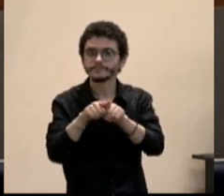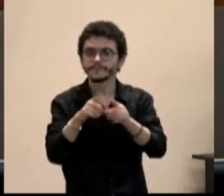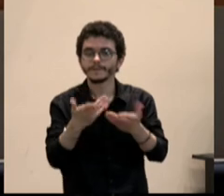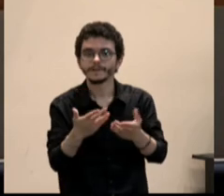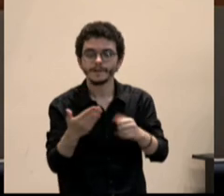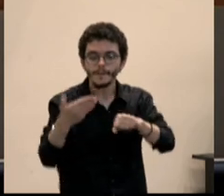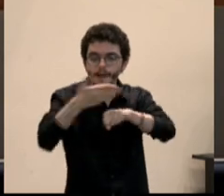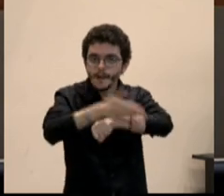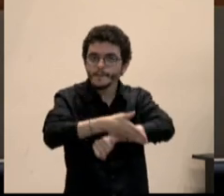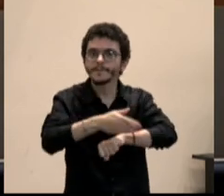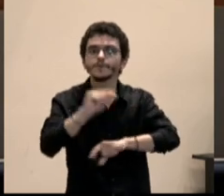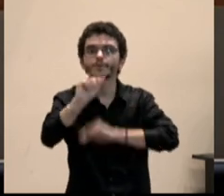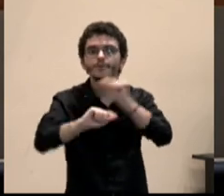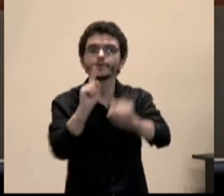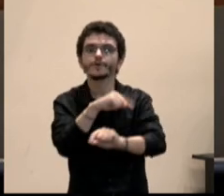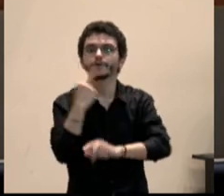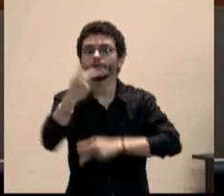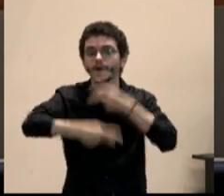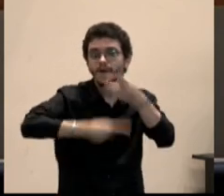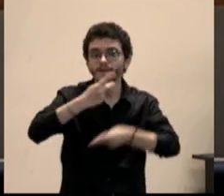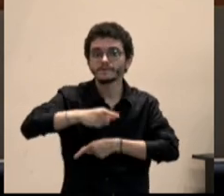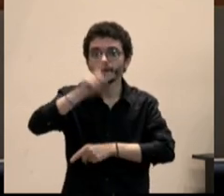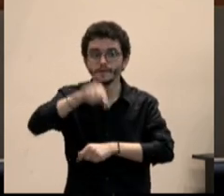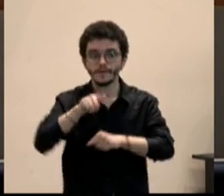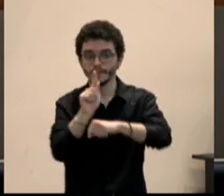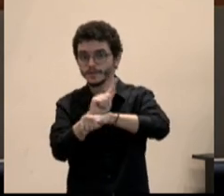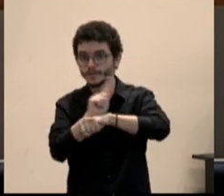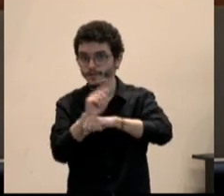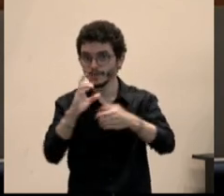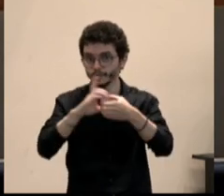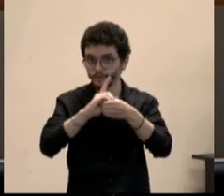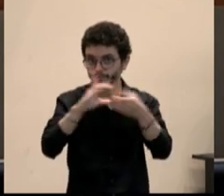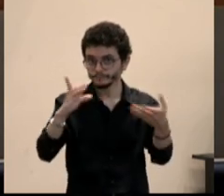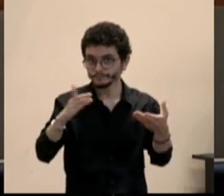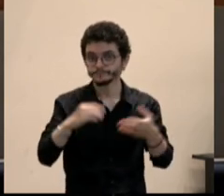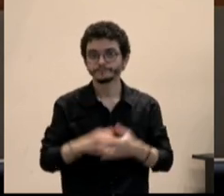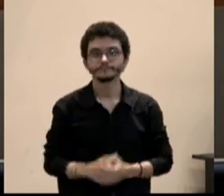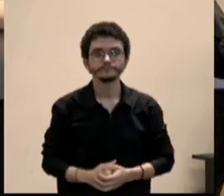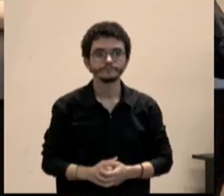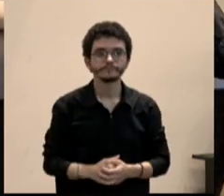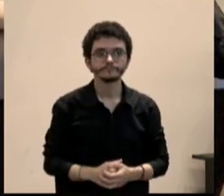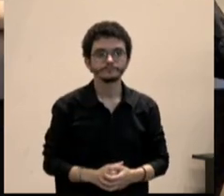nós estamos dizendo de gestão democrática.